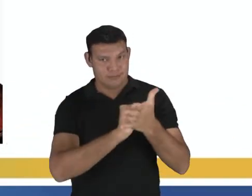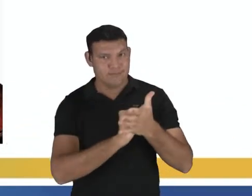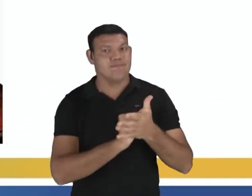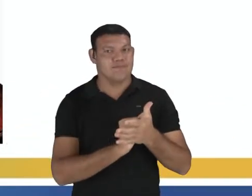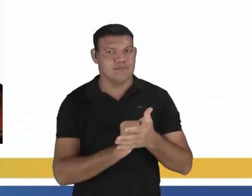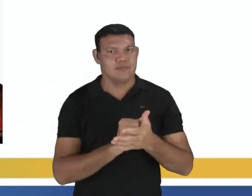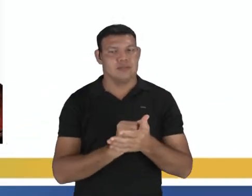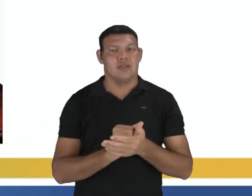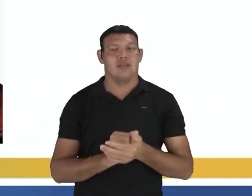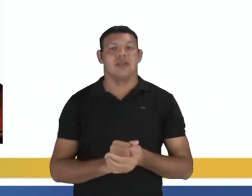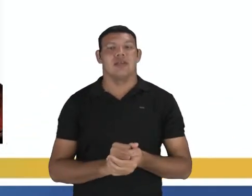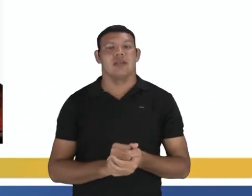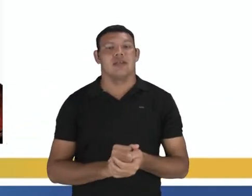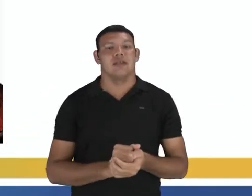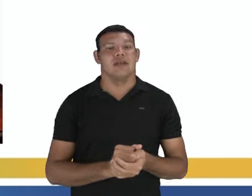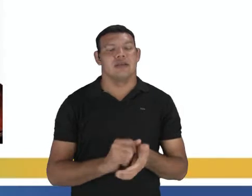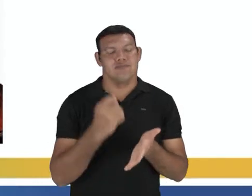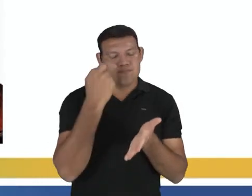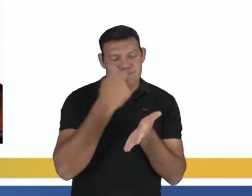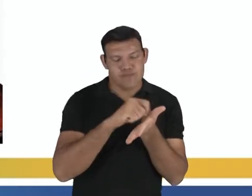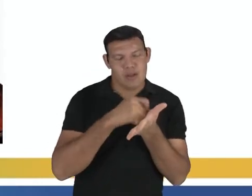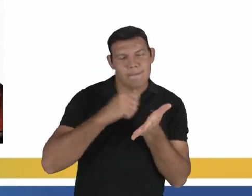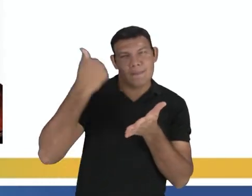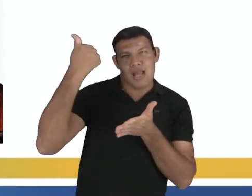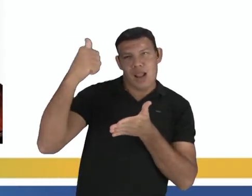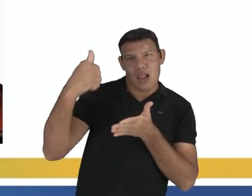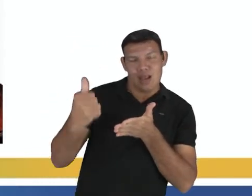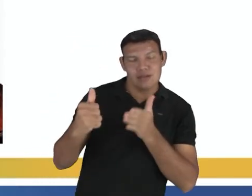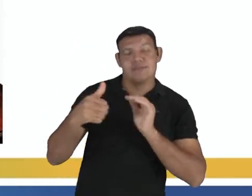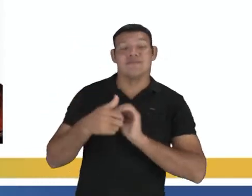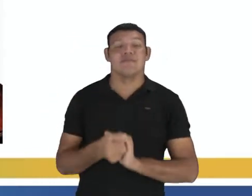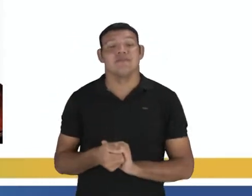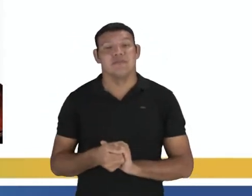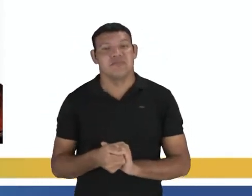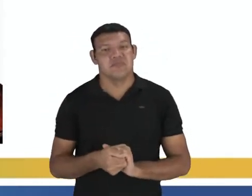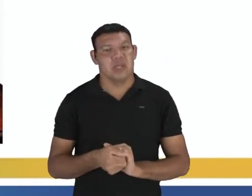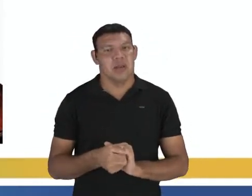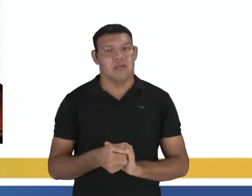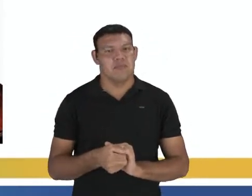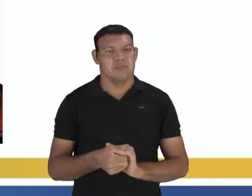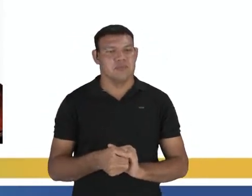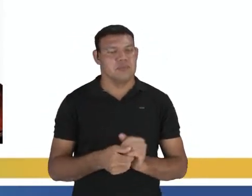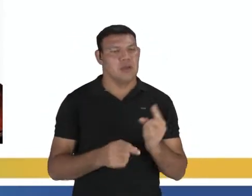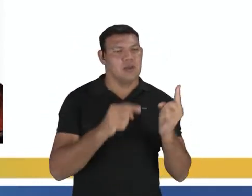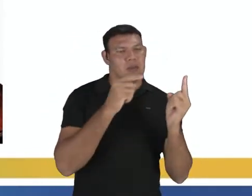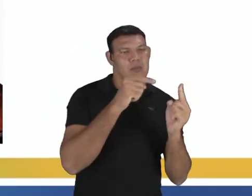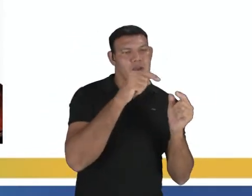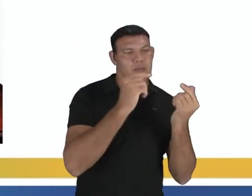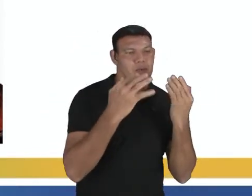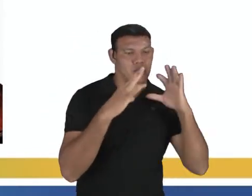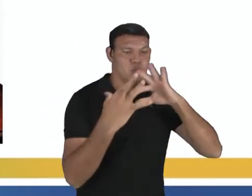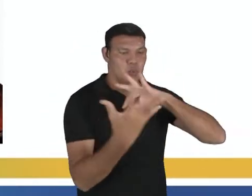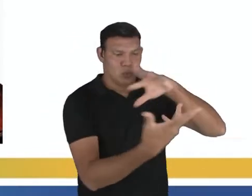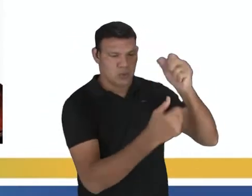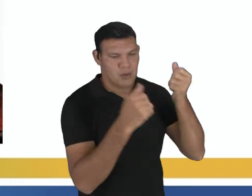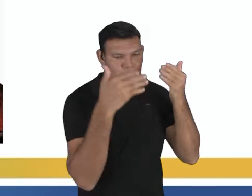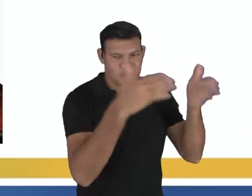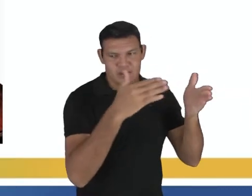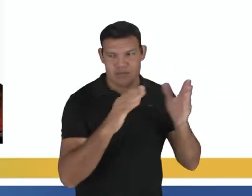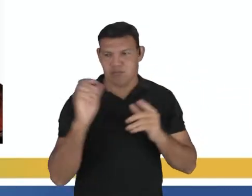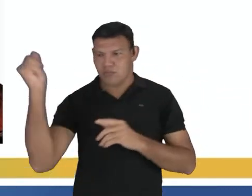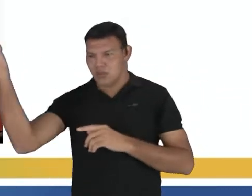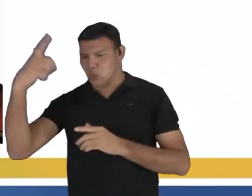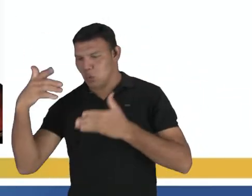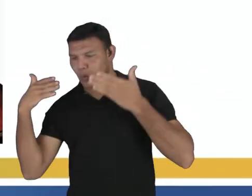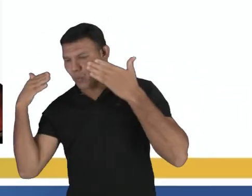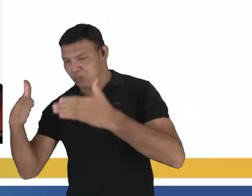e a partir daí Kepler faz as suas análises, vai ver que nenhum dos sistemas estavam funcionando corretamente para